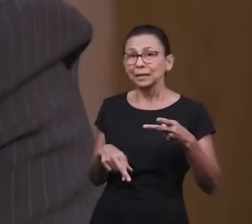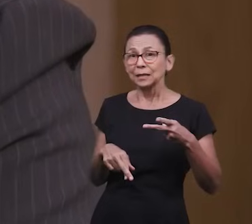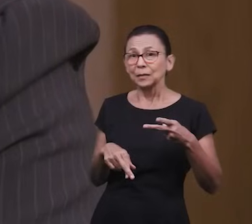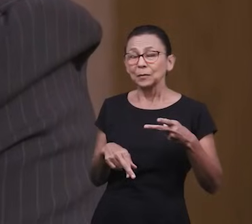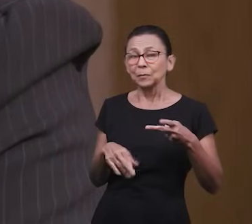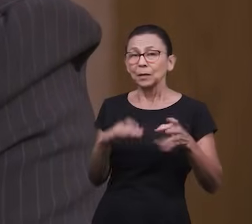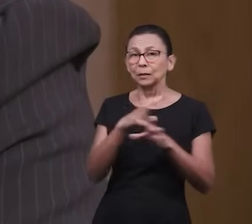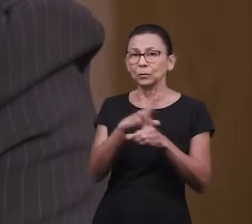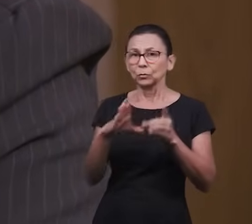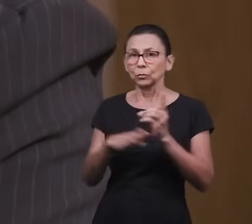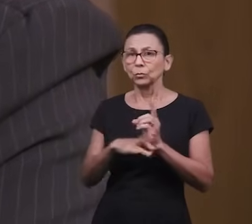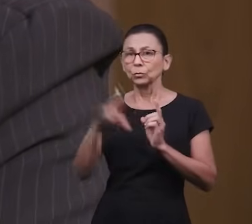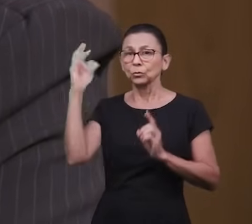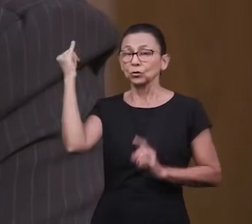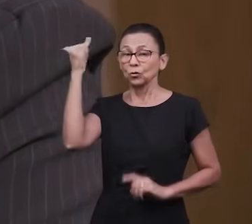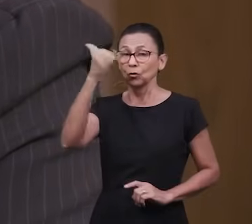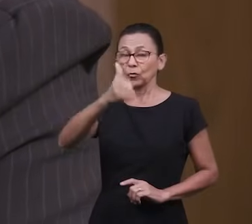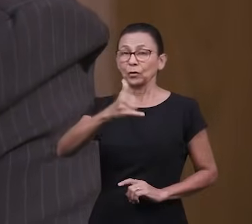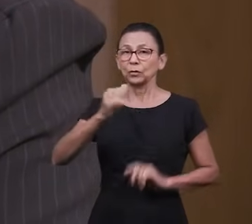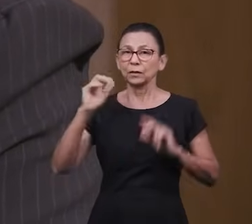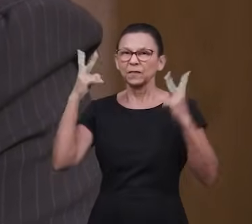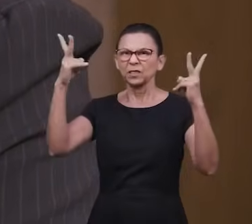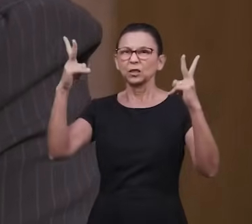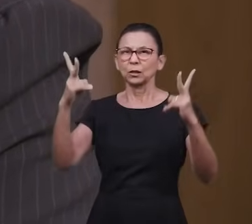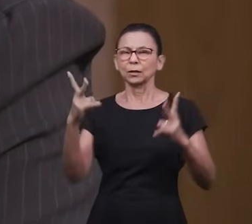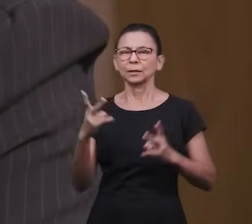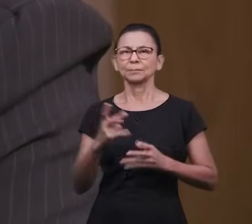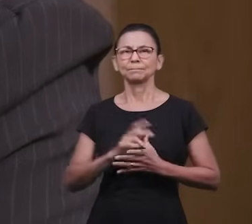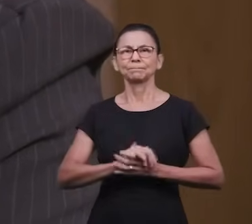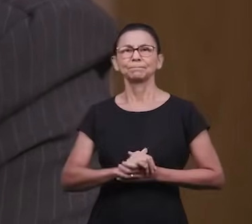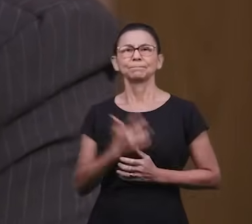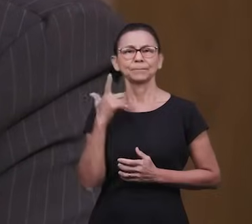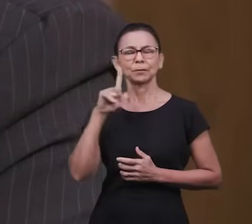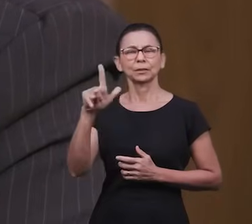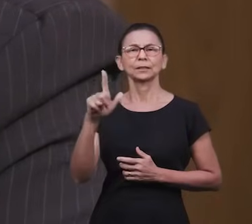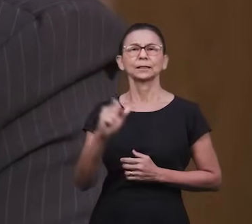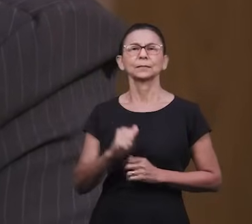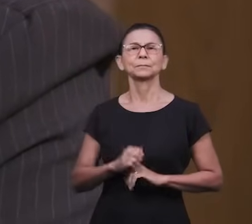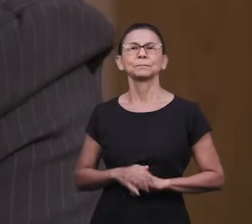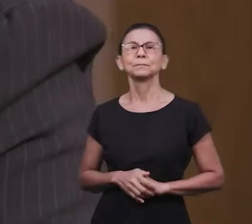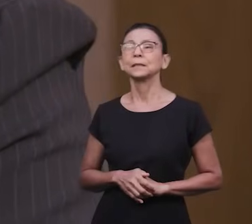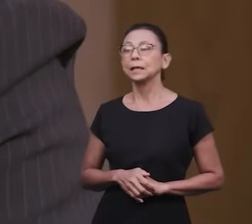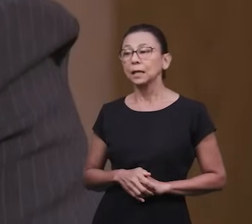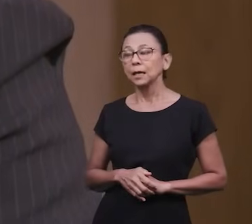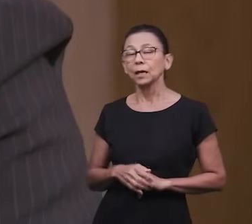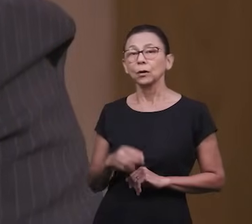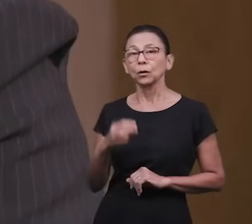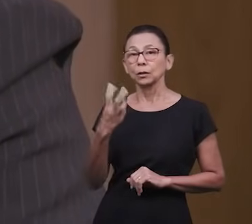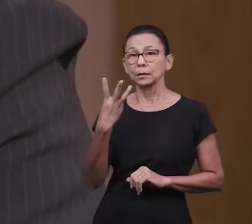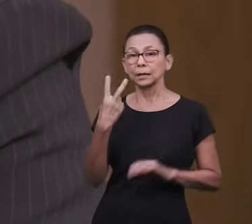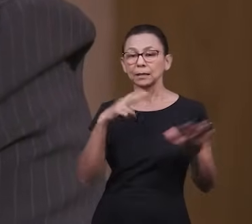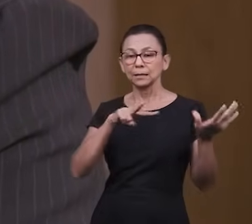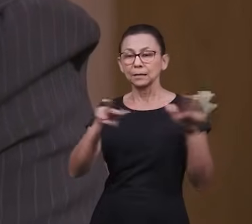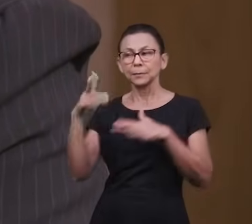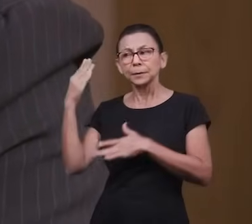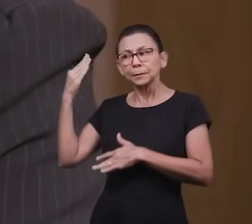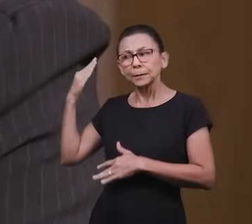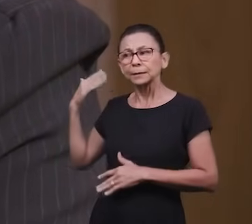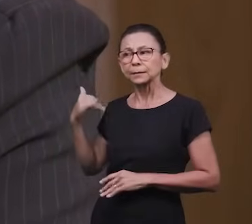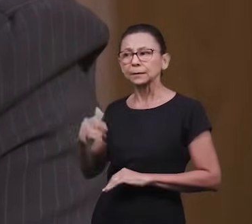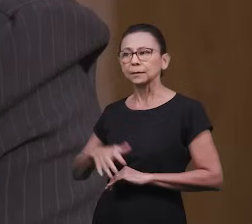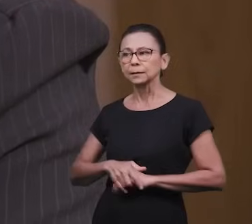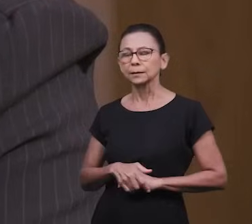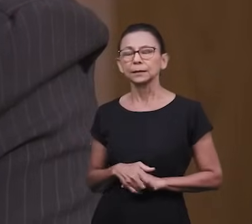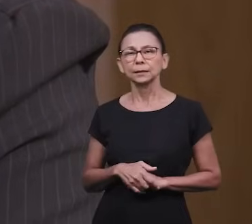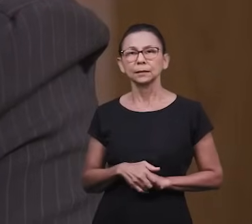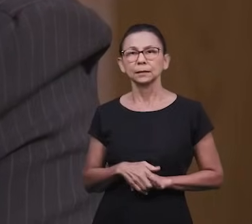que o Senhor está decretando a vitória e em breve ela ia receber a bênção dela. Isso há 3 semanas atrás, no culto de